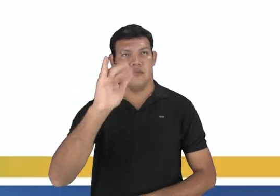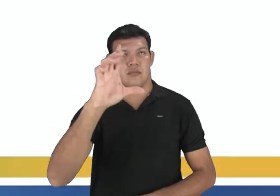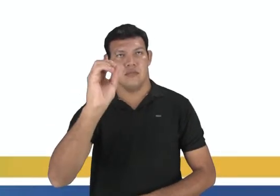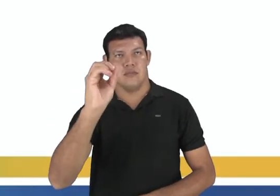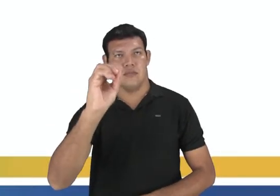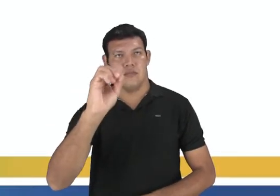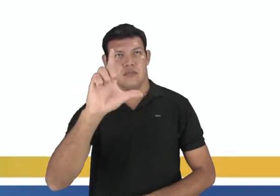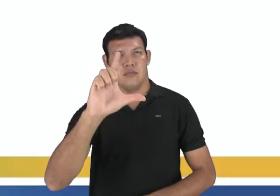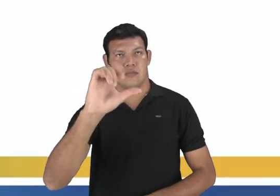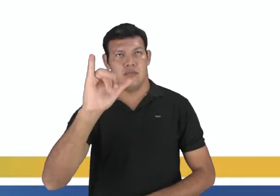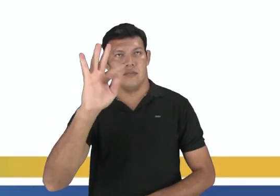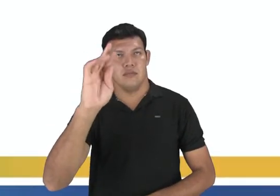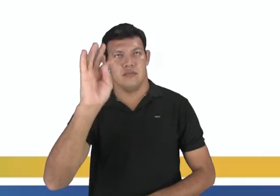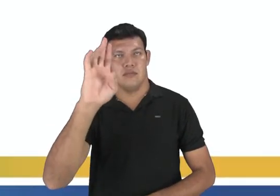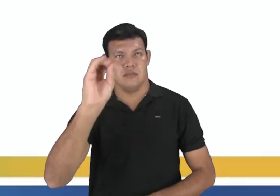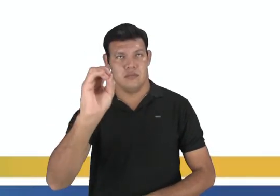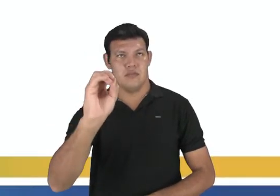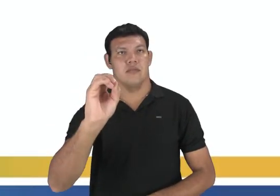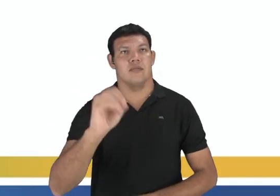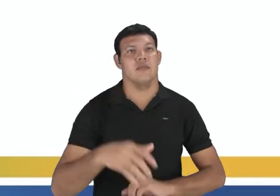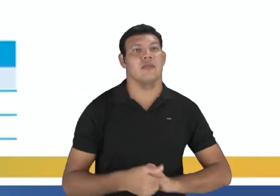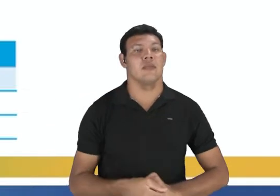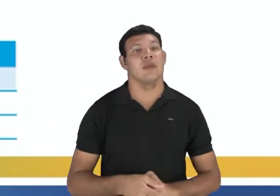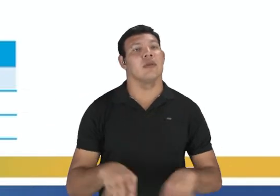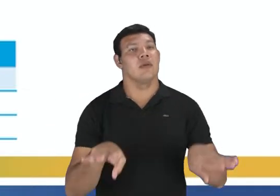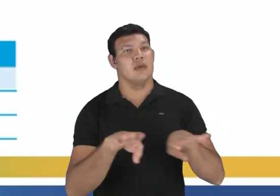decilitro, centilitro e o mililitro.